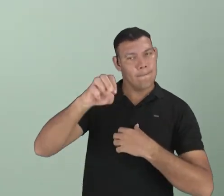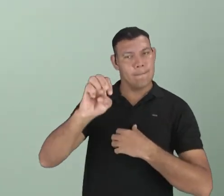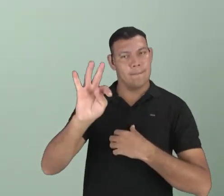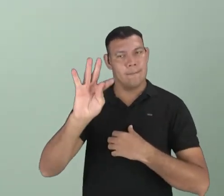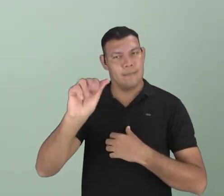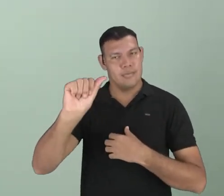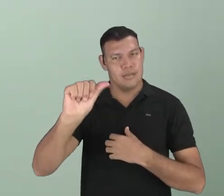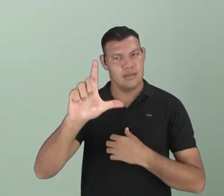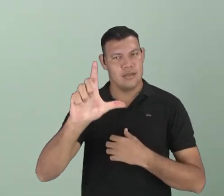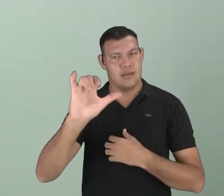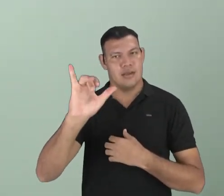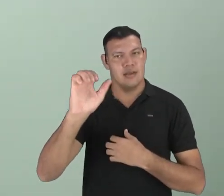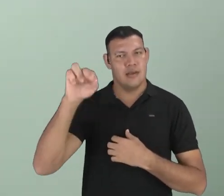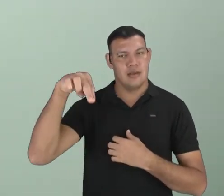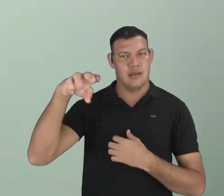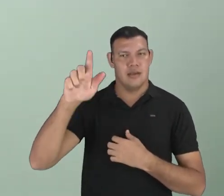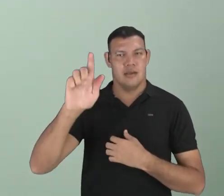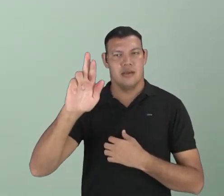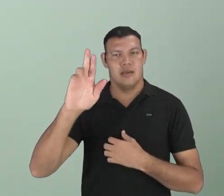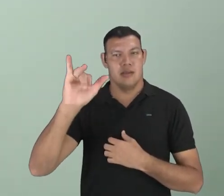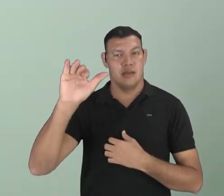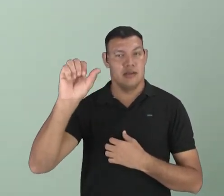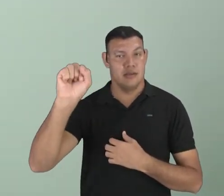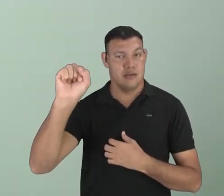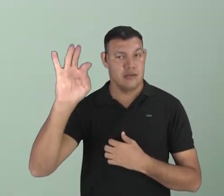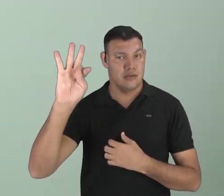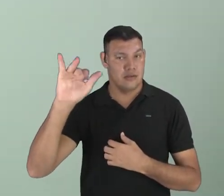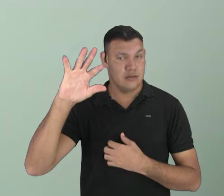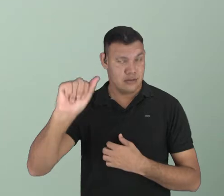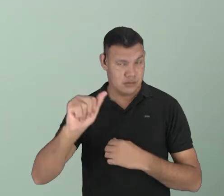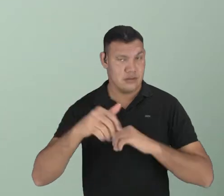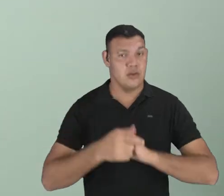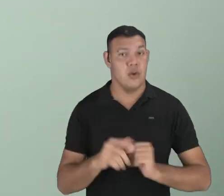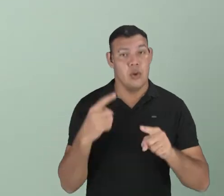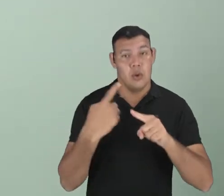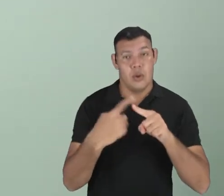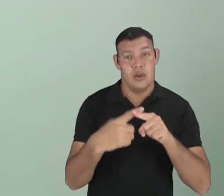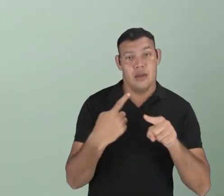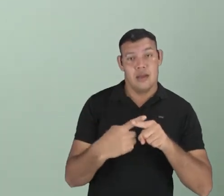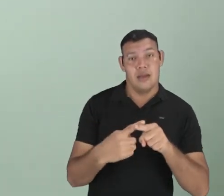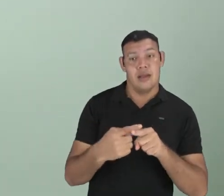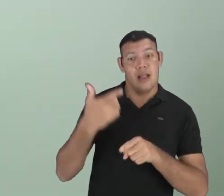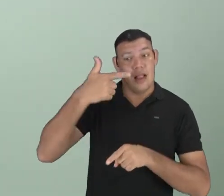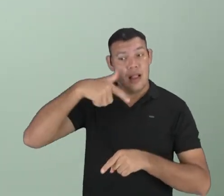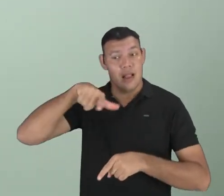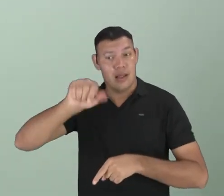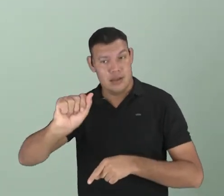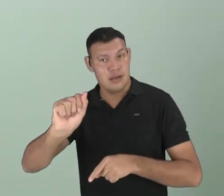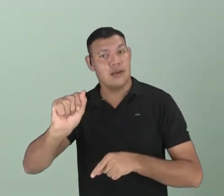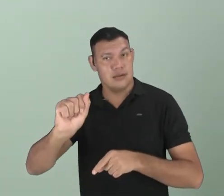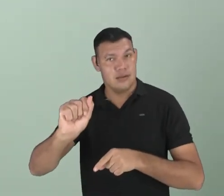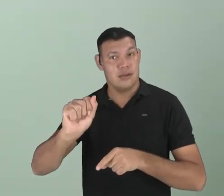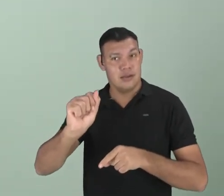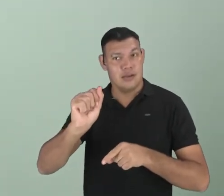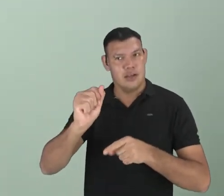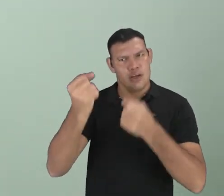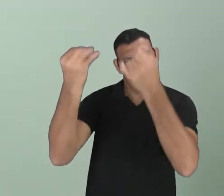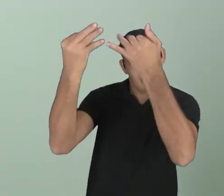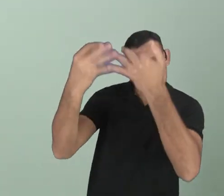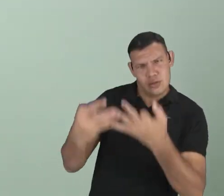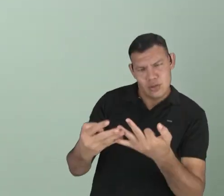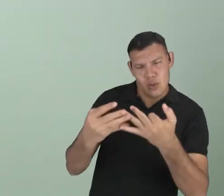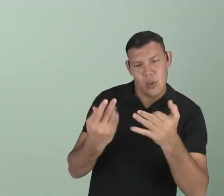linguagem metalinguística. É a língua falando da própria língua, ou seja, a língua,